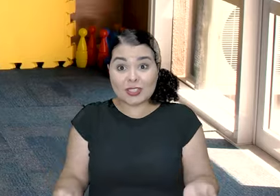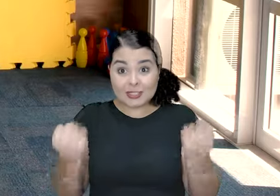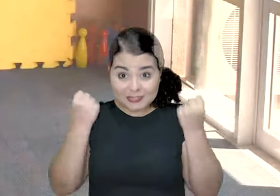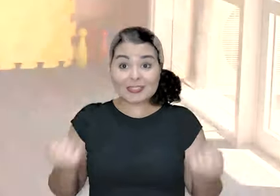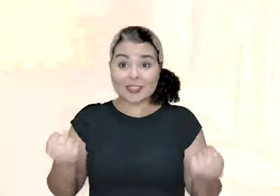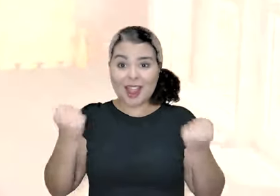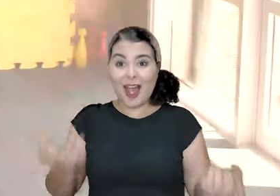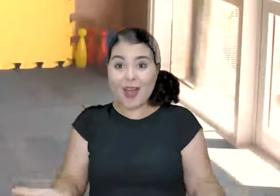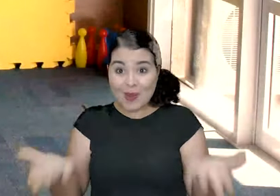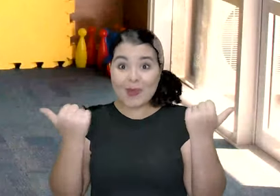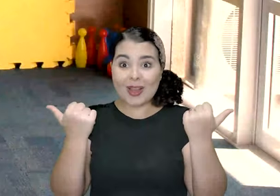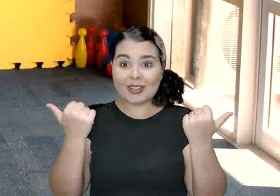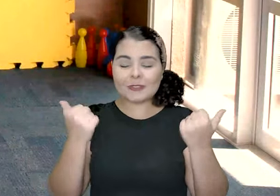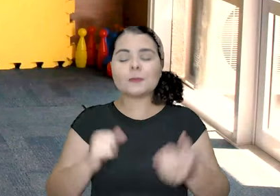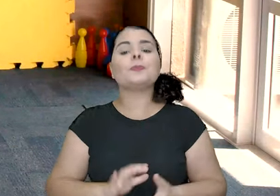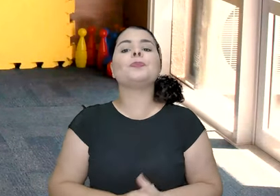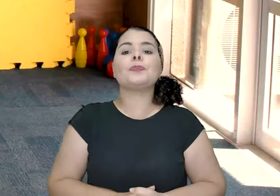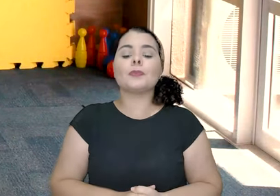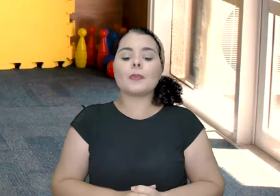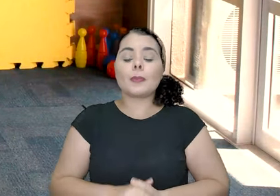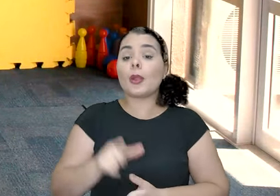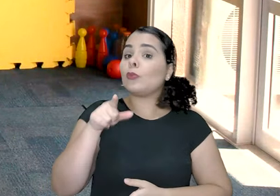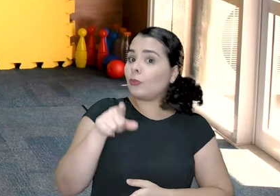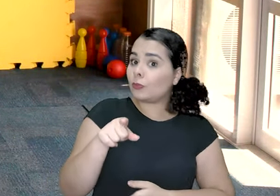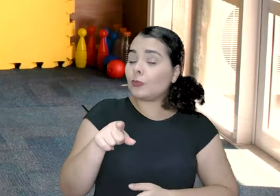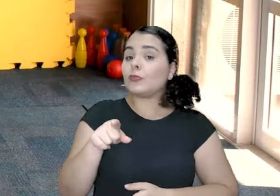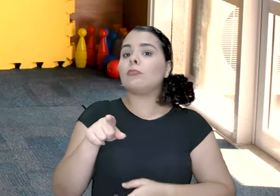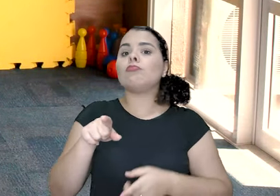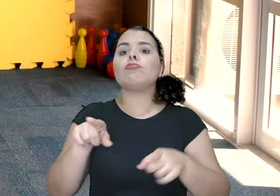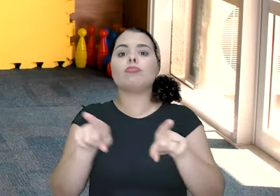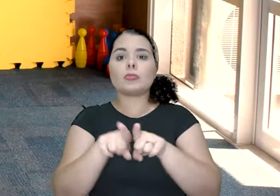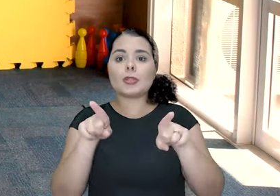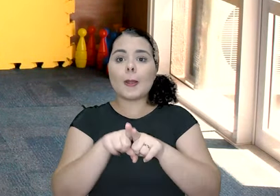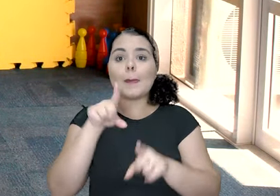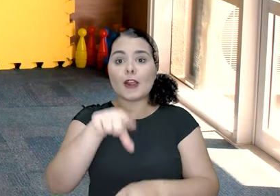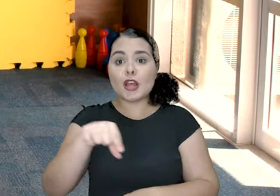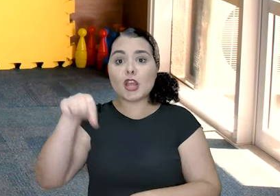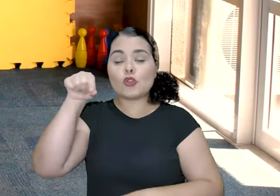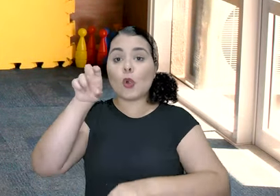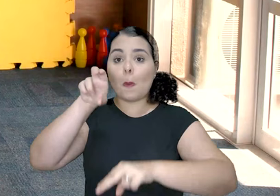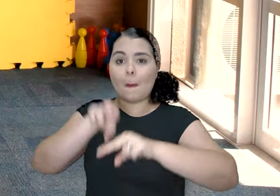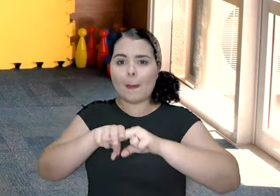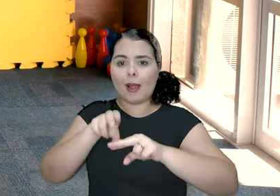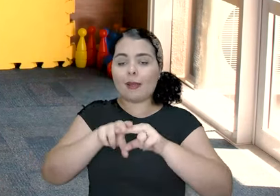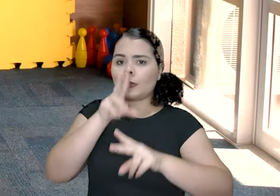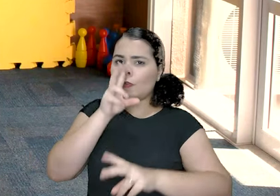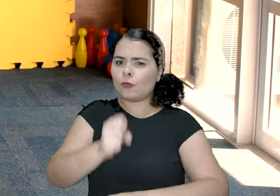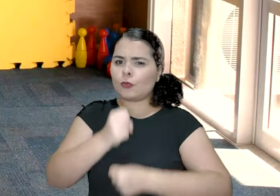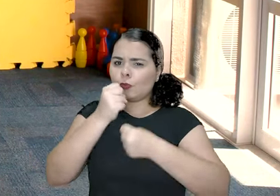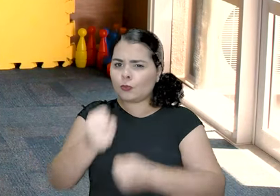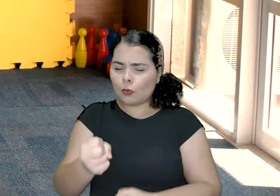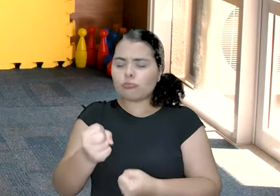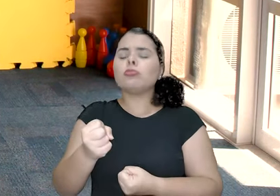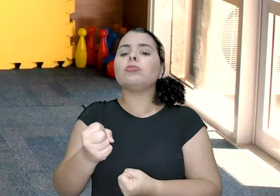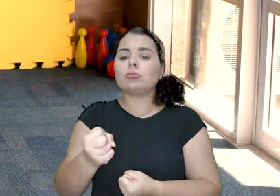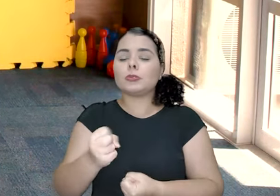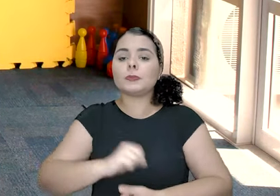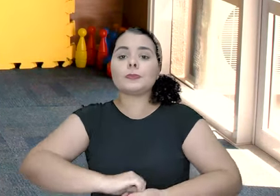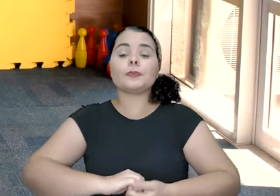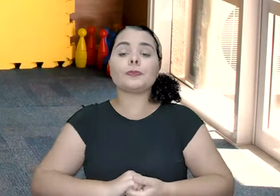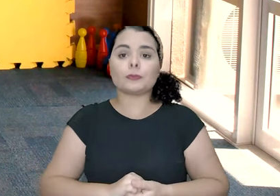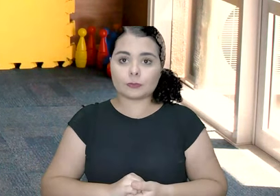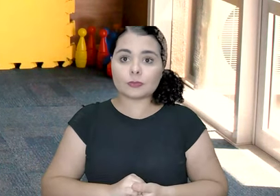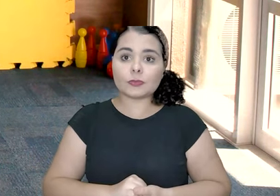Bora? Separe também uma boa cadeira firme que te dê bastante firmeza na hora de